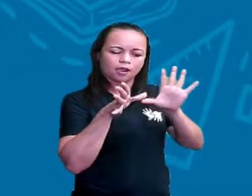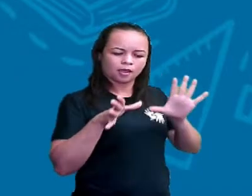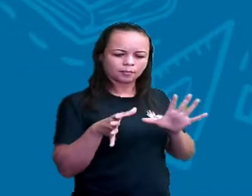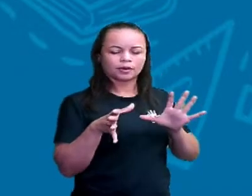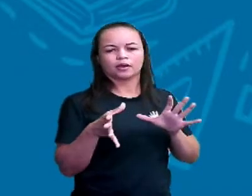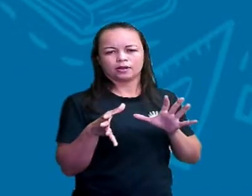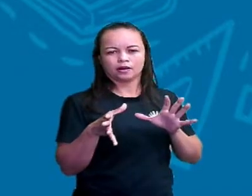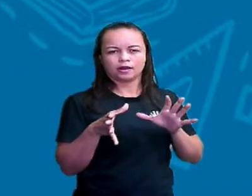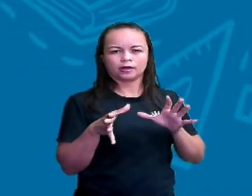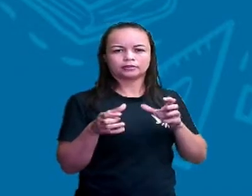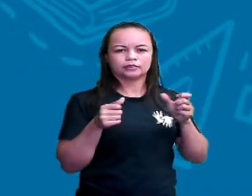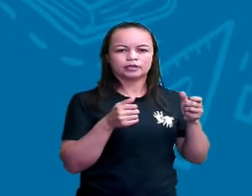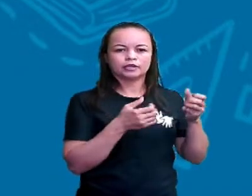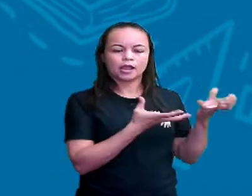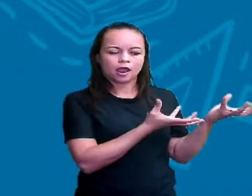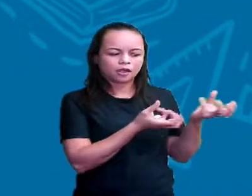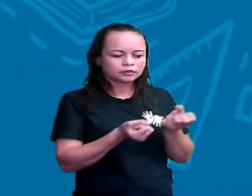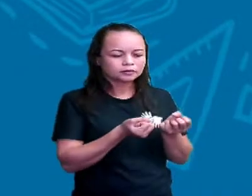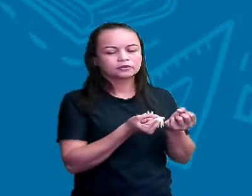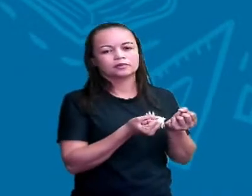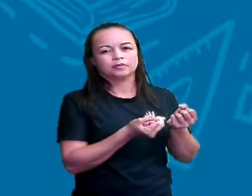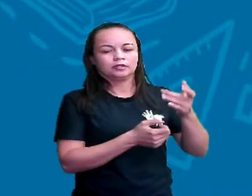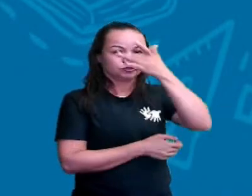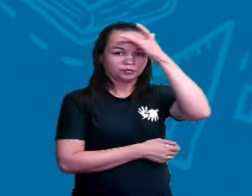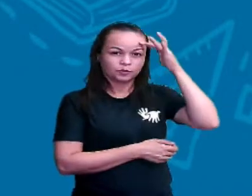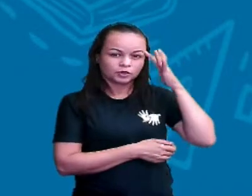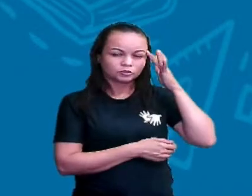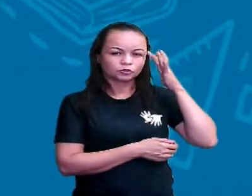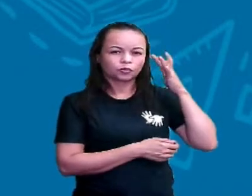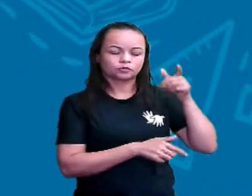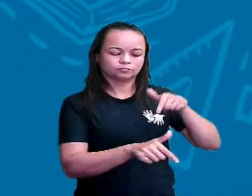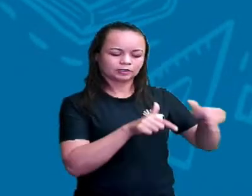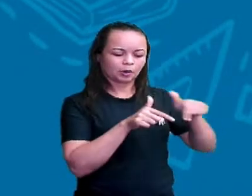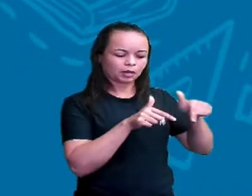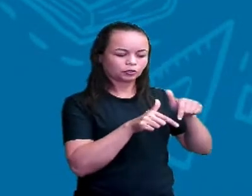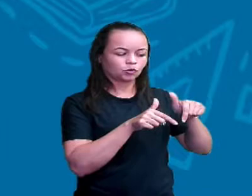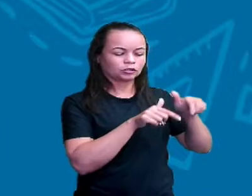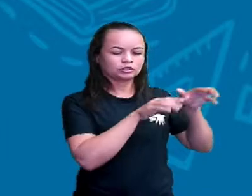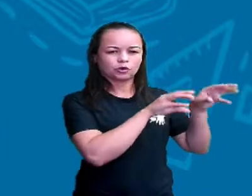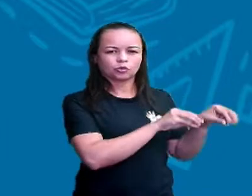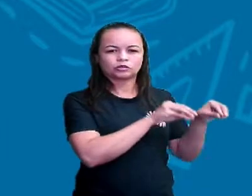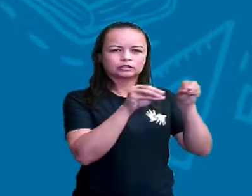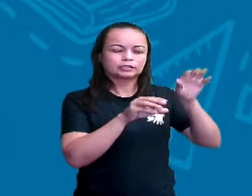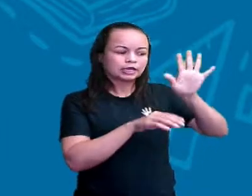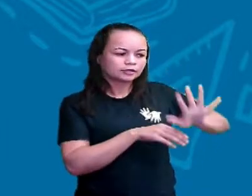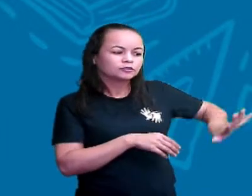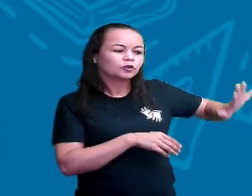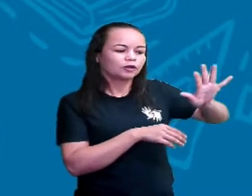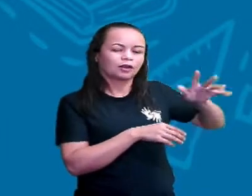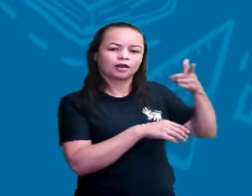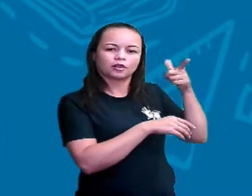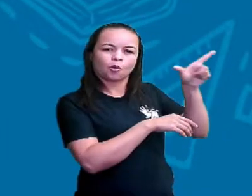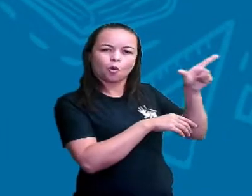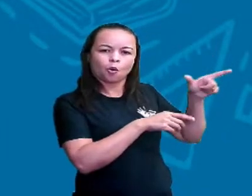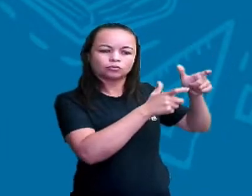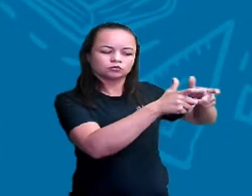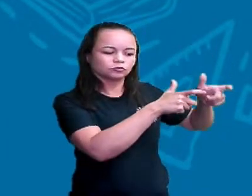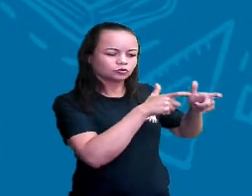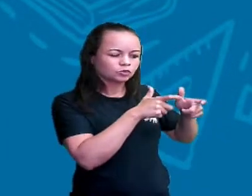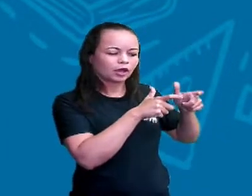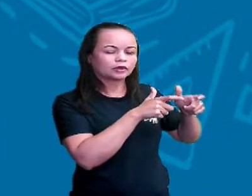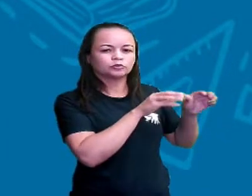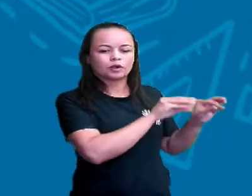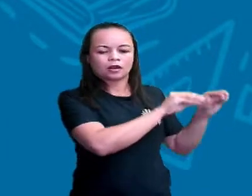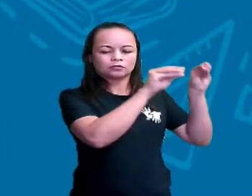receber imigrantes, ou seja, trabalhadores, né, de outras nacionalidades, de outros lugares, para